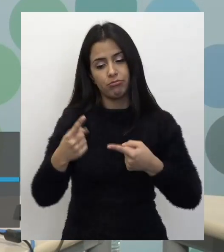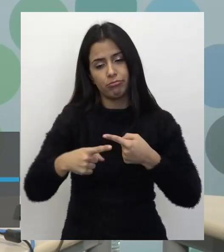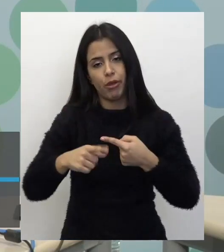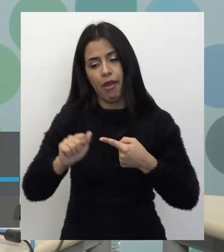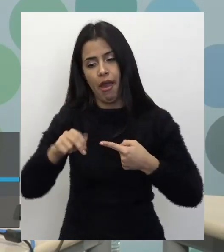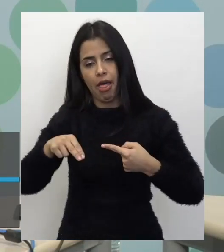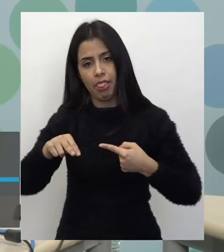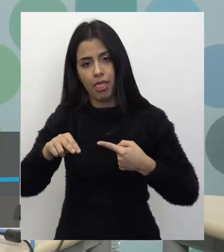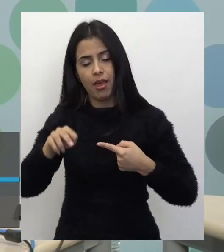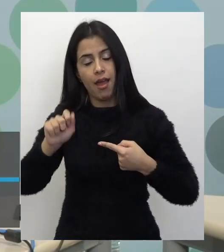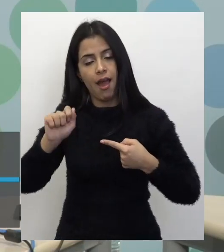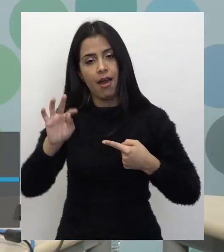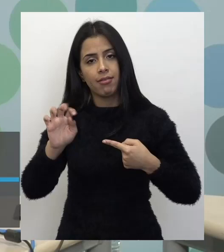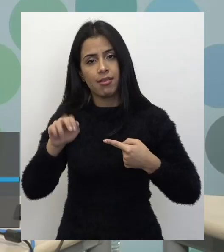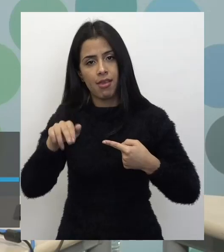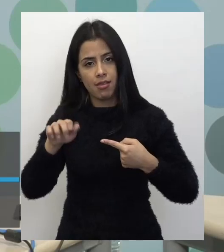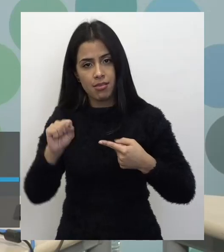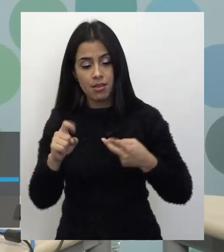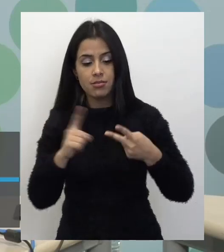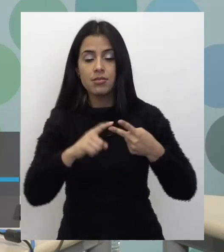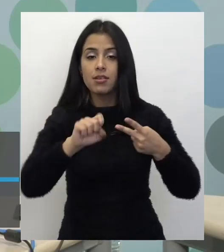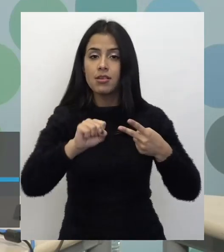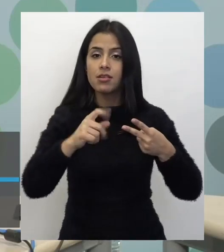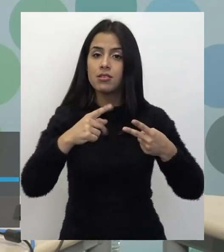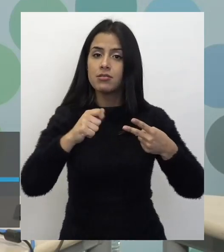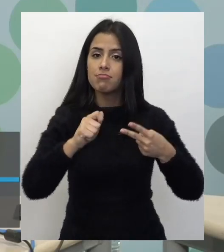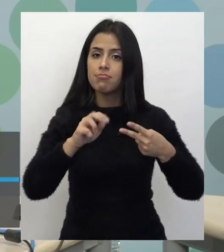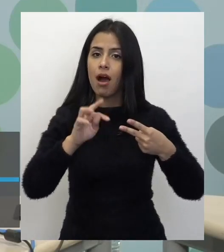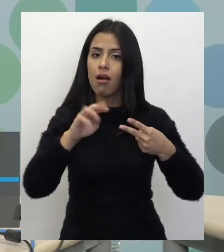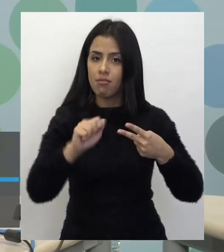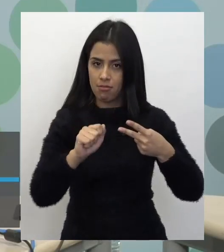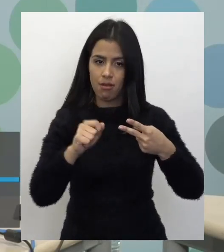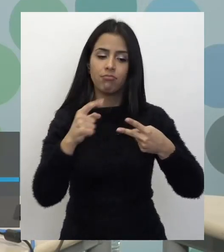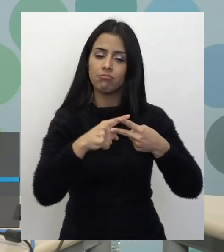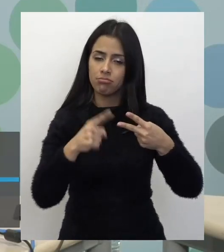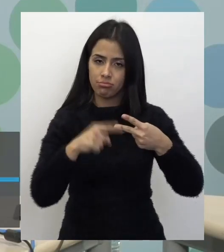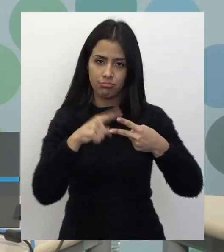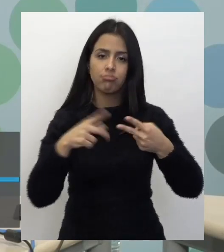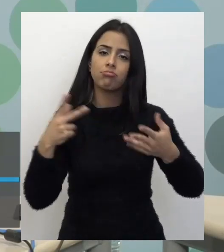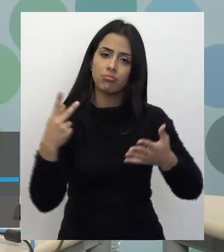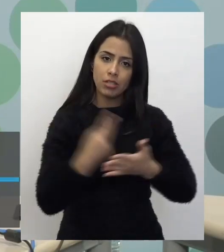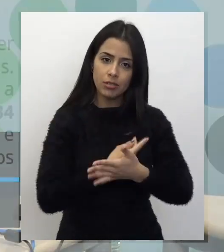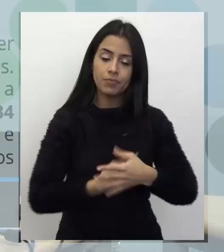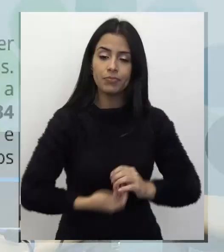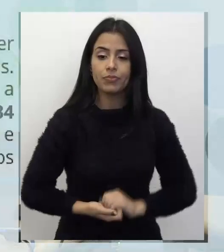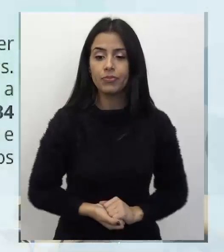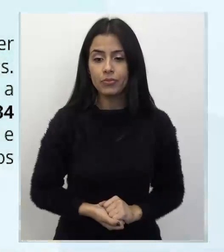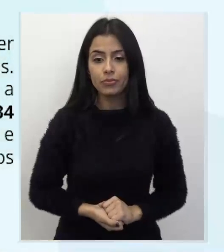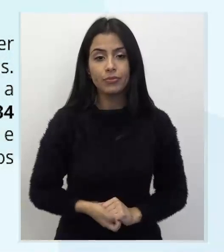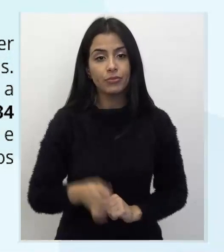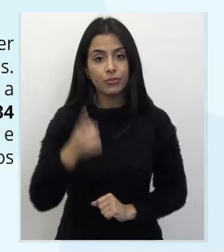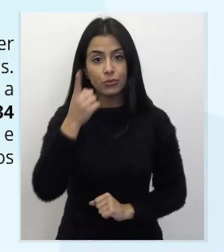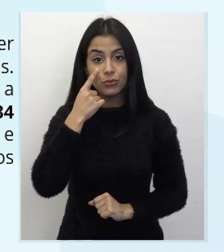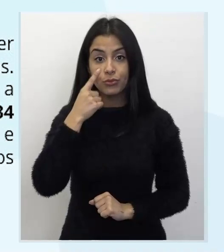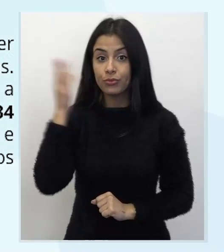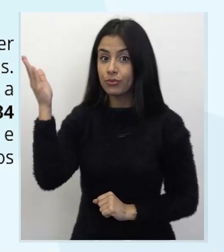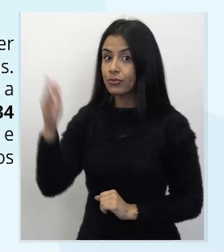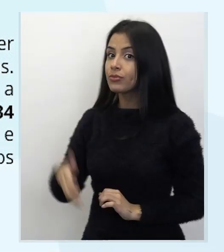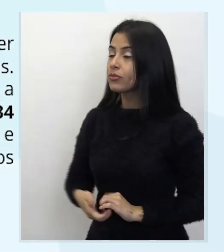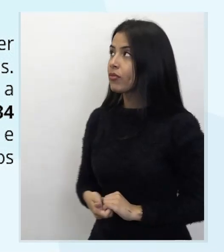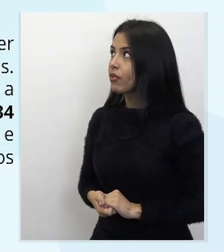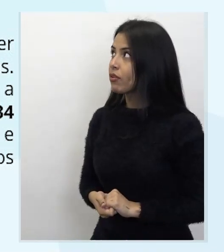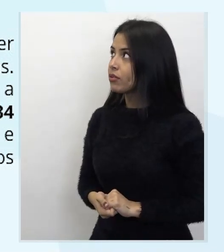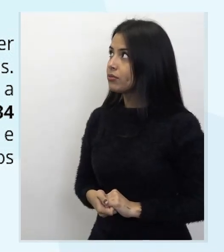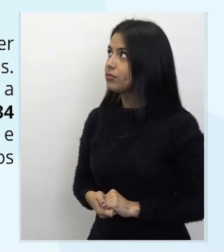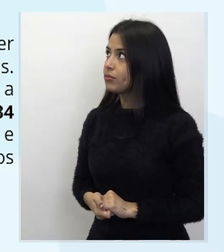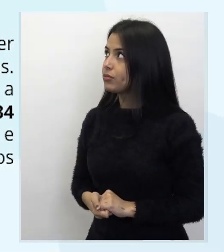acabou culminando na queda dessas 2 cidades-estado e da Grécia como um todo. Então, olha aí que vai aparecer na tela para vocês.